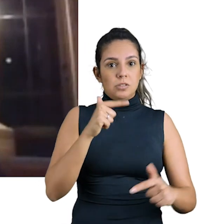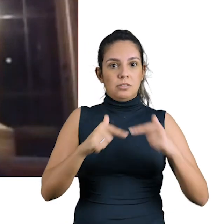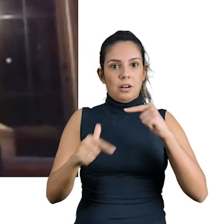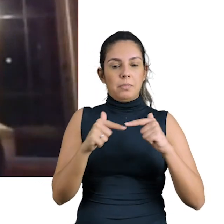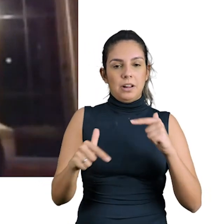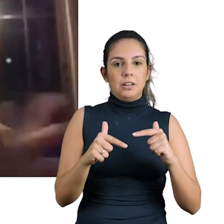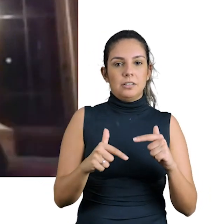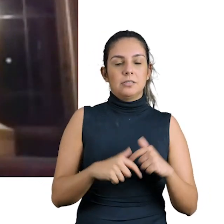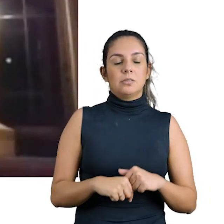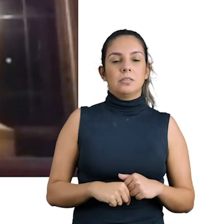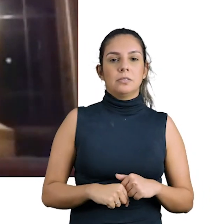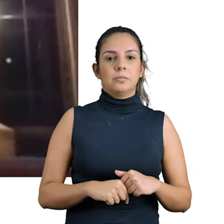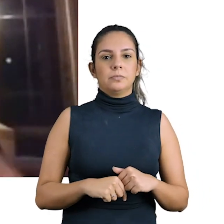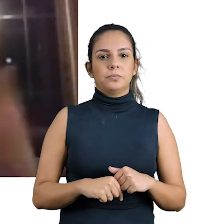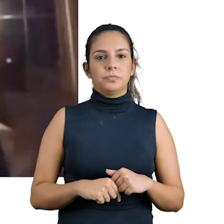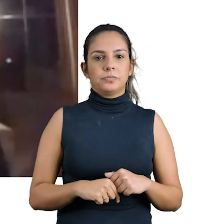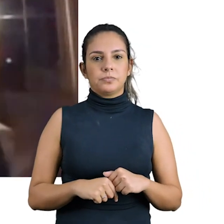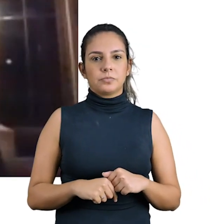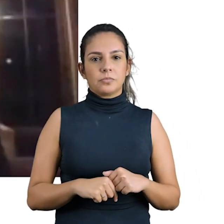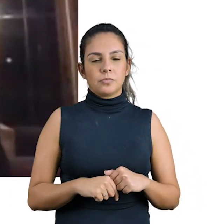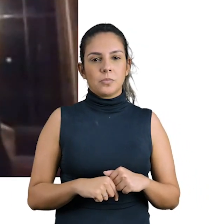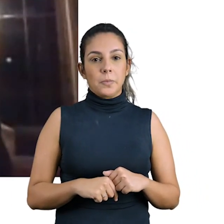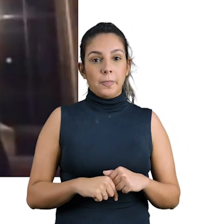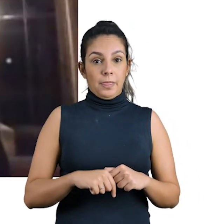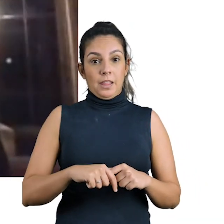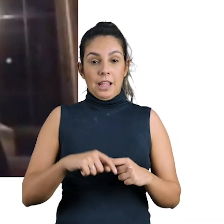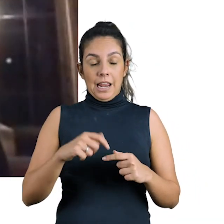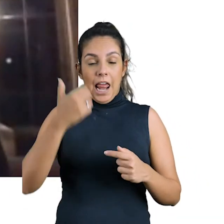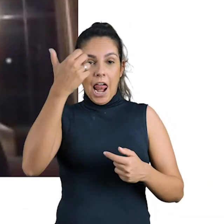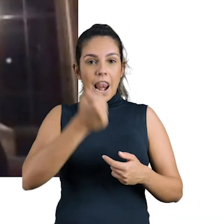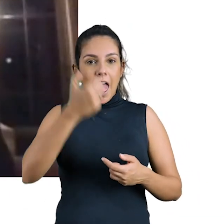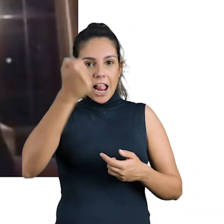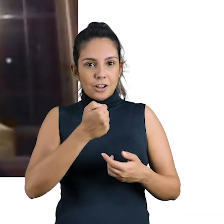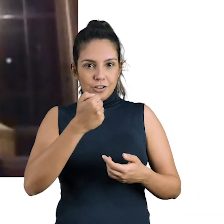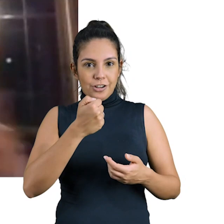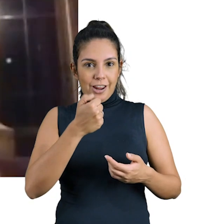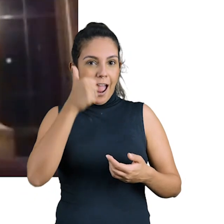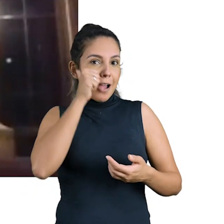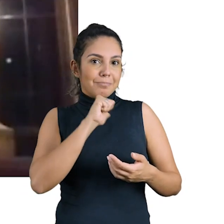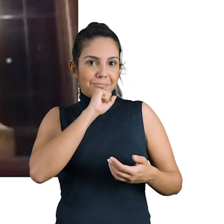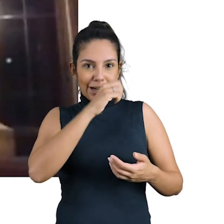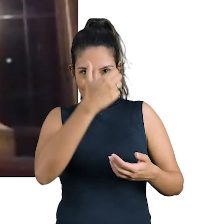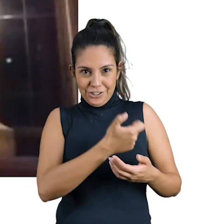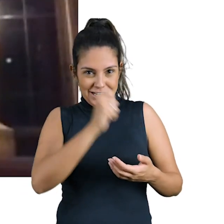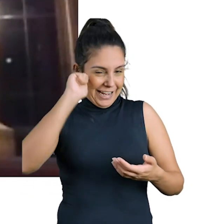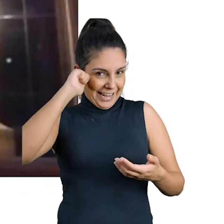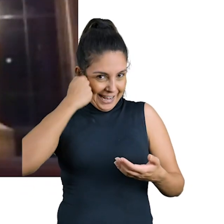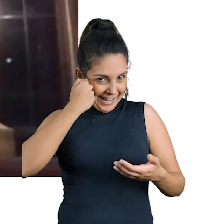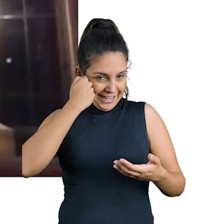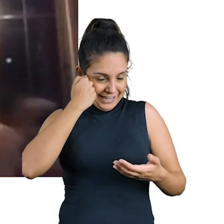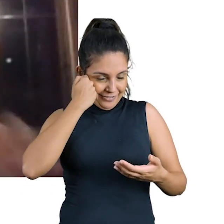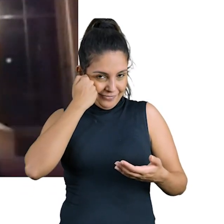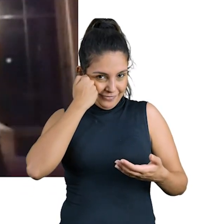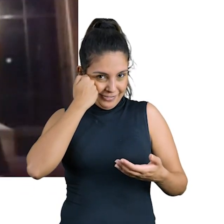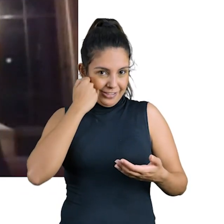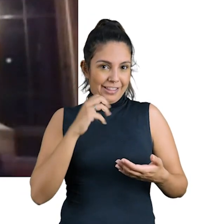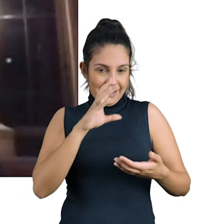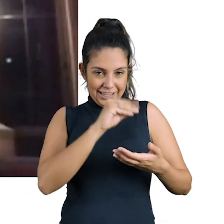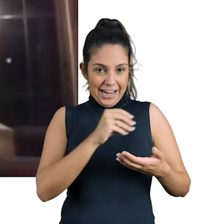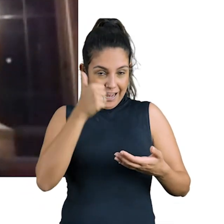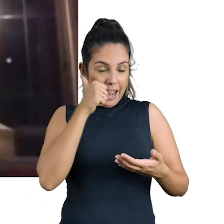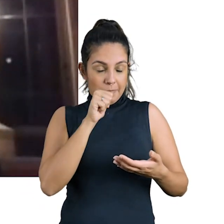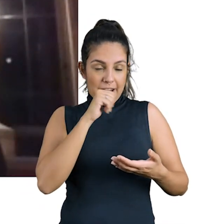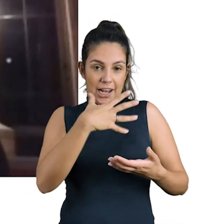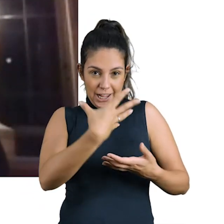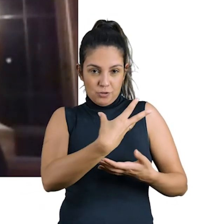trabalho. O que acontecia com as amas de leite, né, contrapostas às amas secas, né, que eram aquelas que não tinham